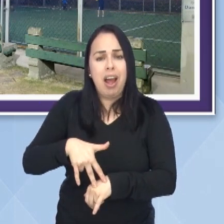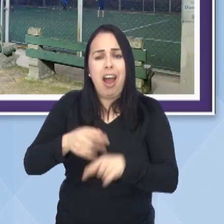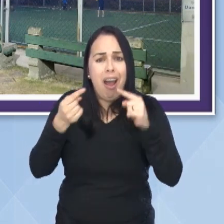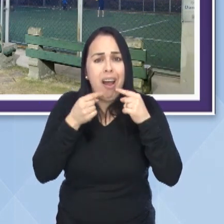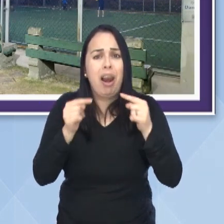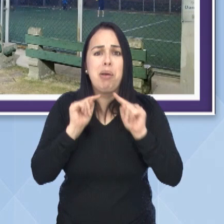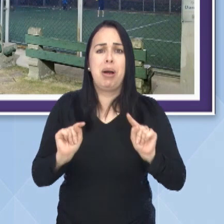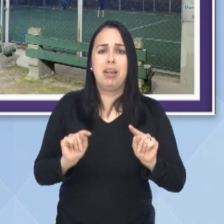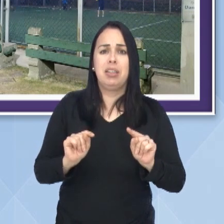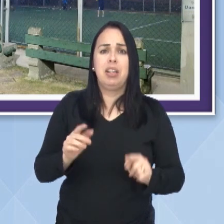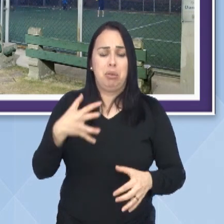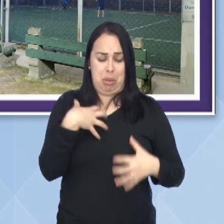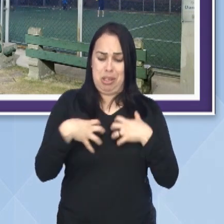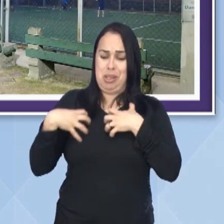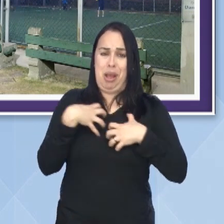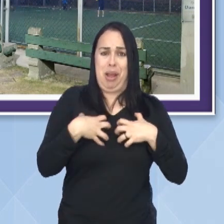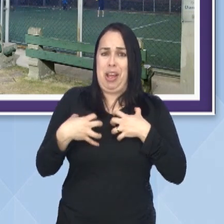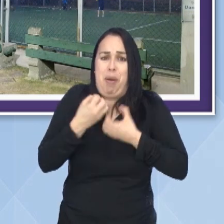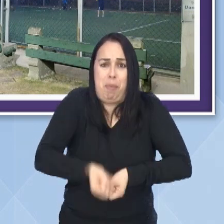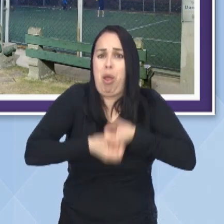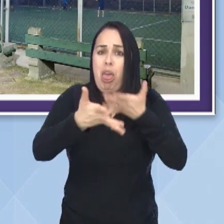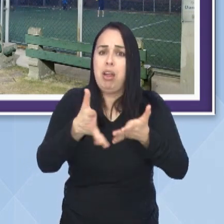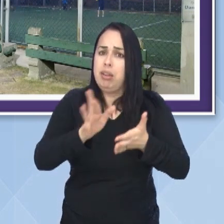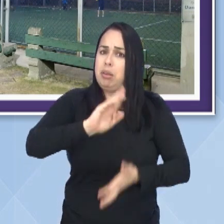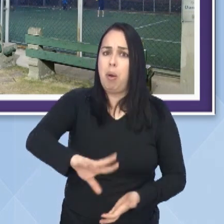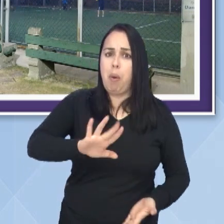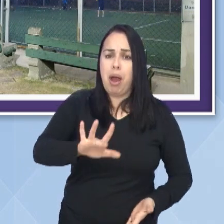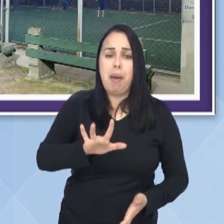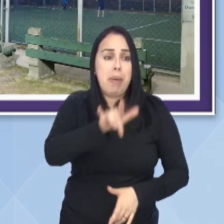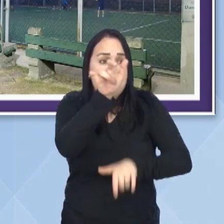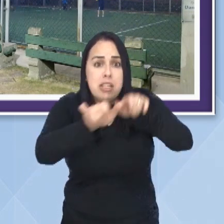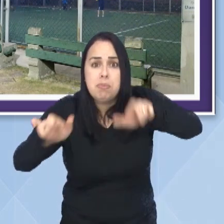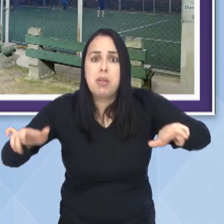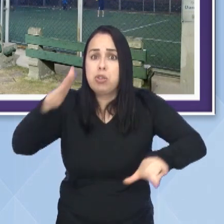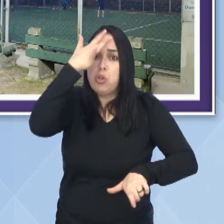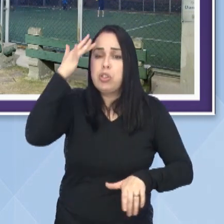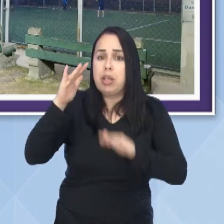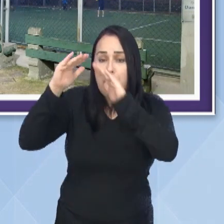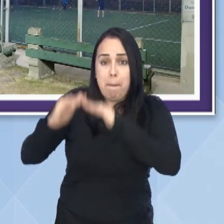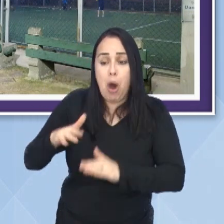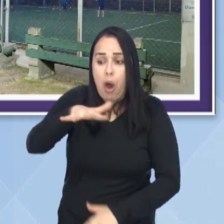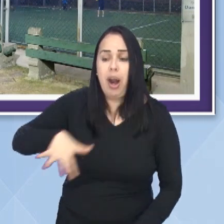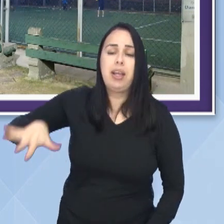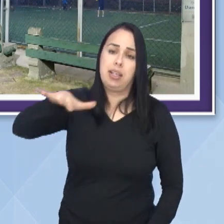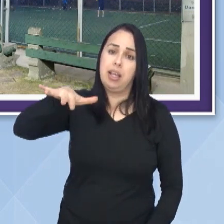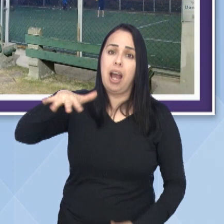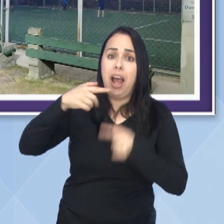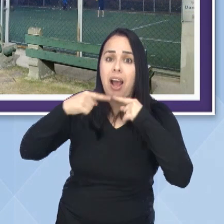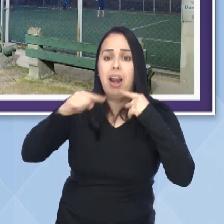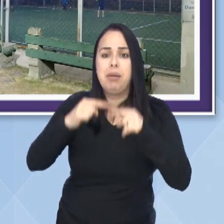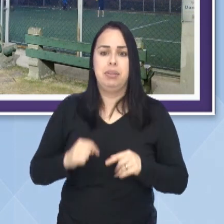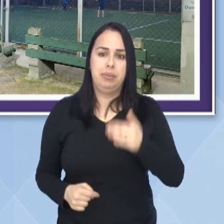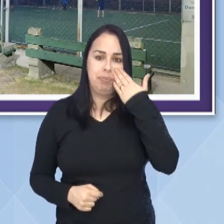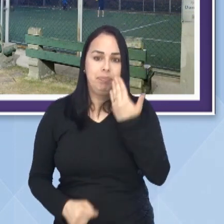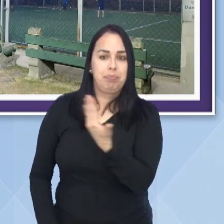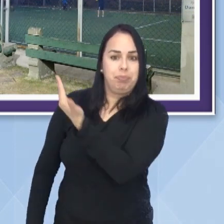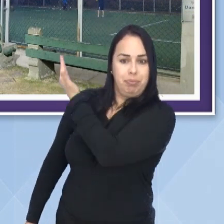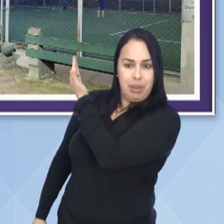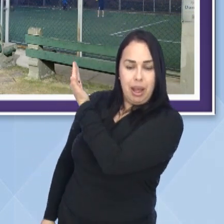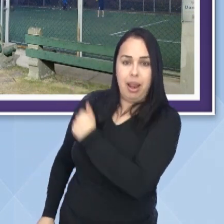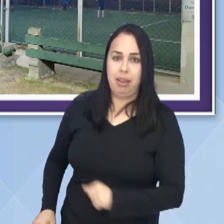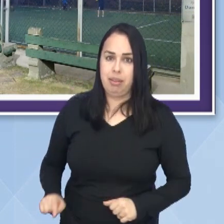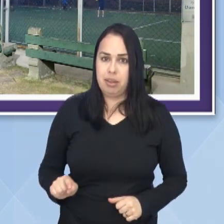só angústia minha, é das pessoas que moram nessas regiões. Ali em cima então nem se